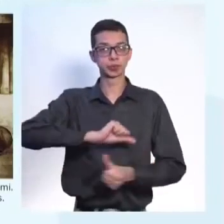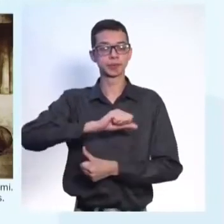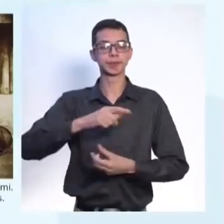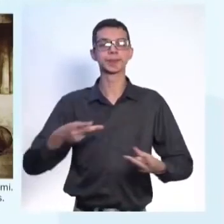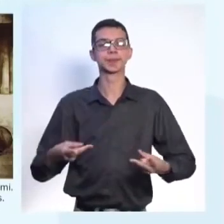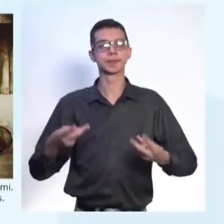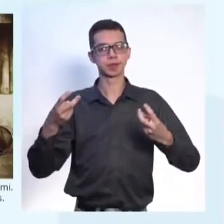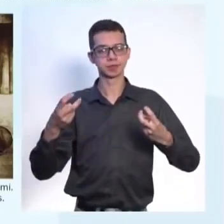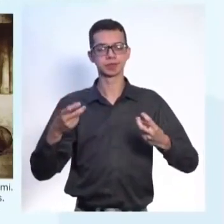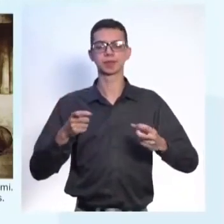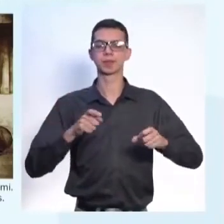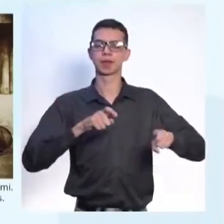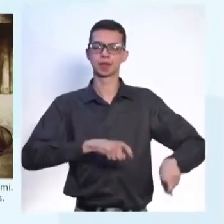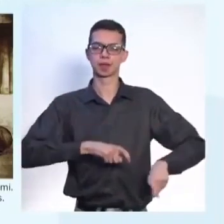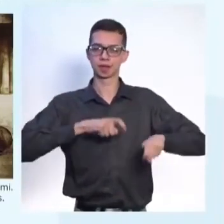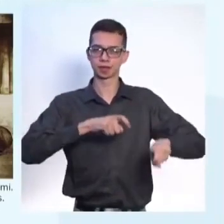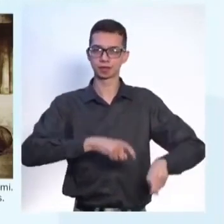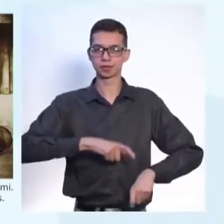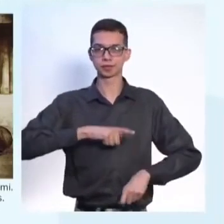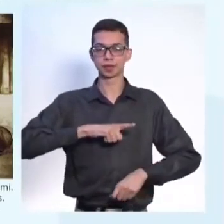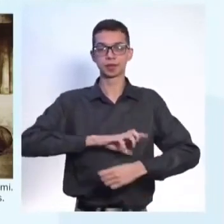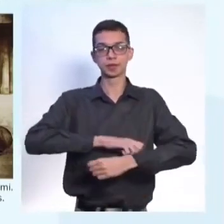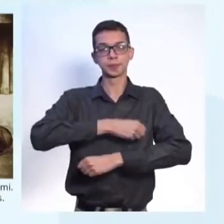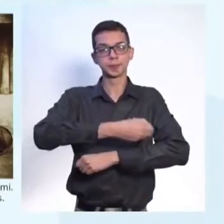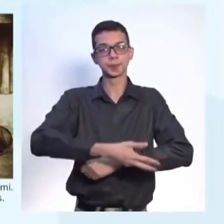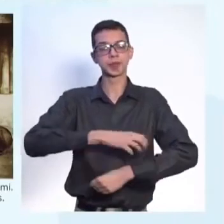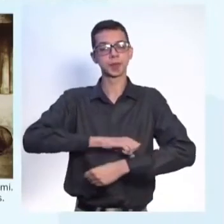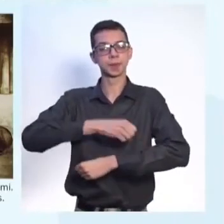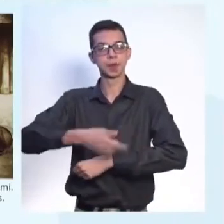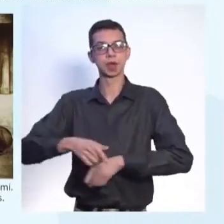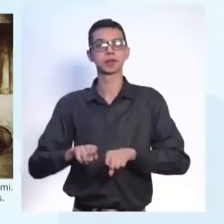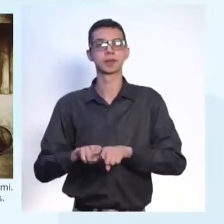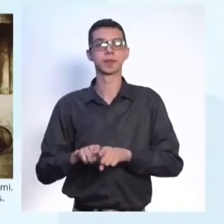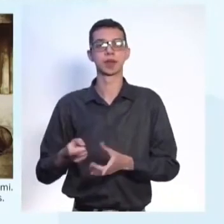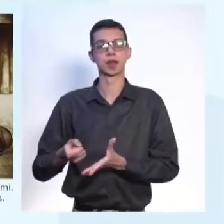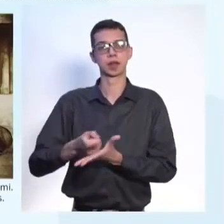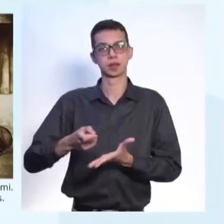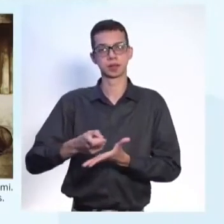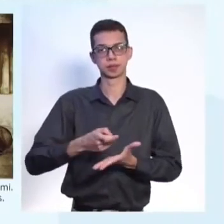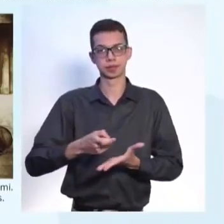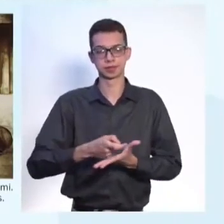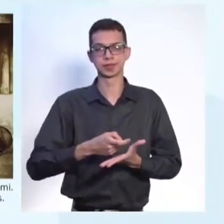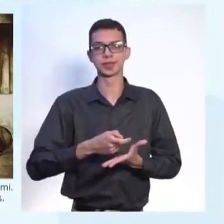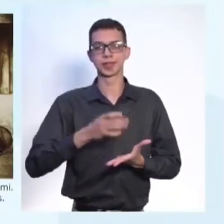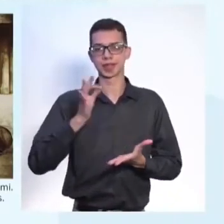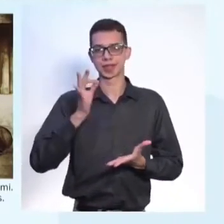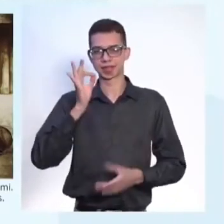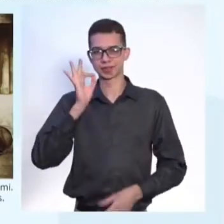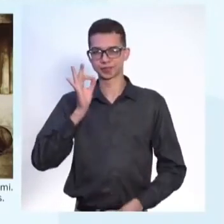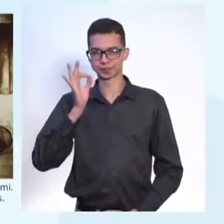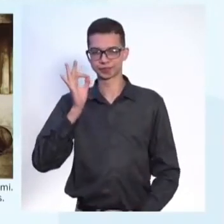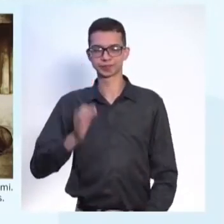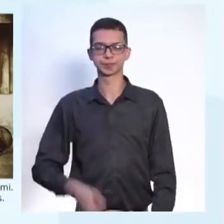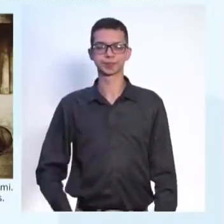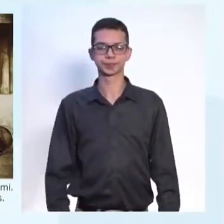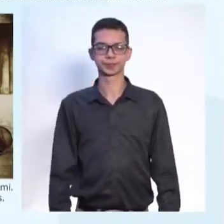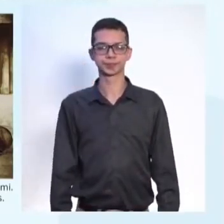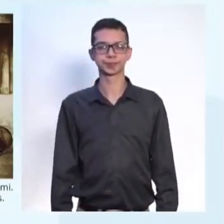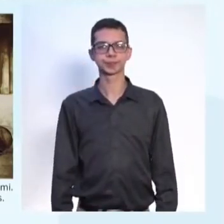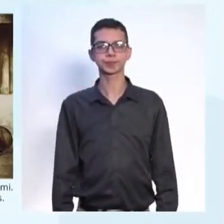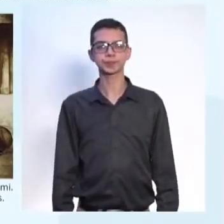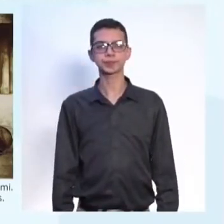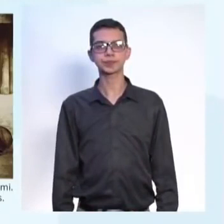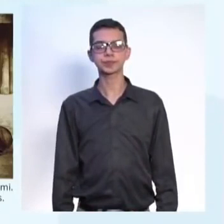cenário da agricultura, do plantio, da colheita, do café. É claro que para abrigar, né,